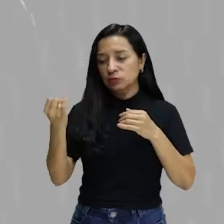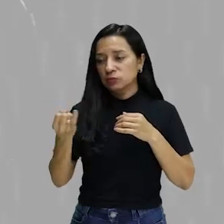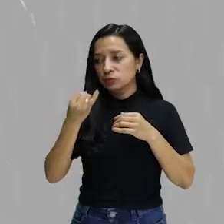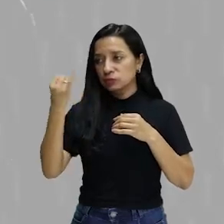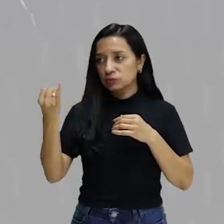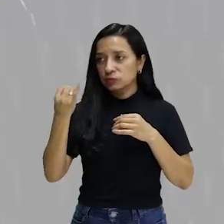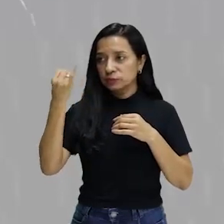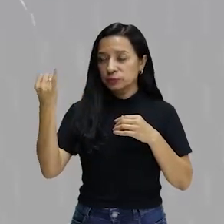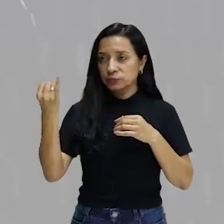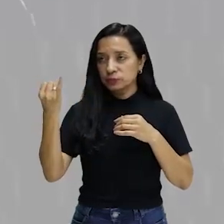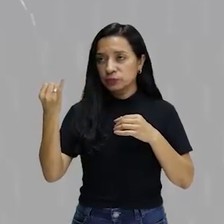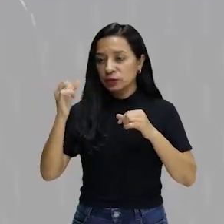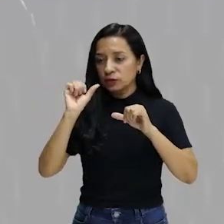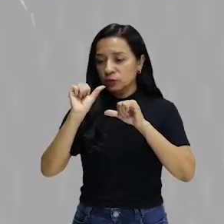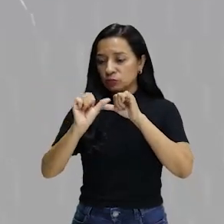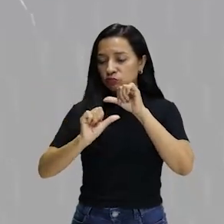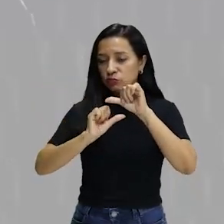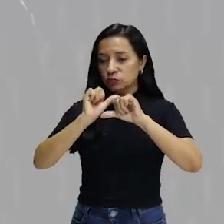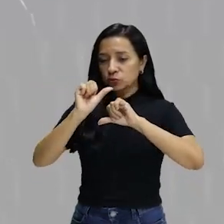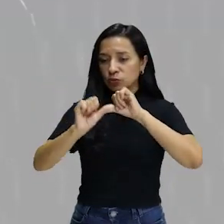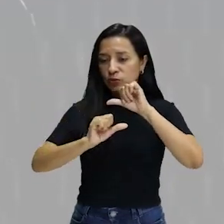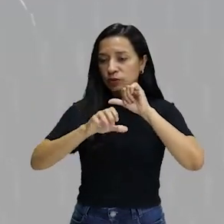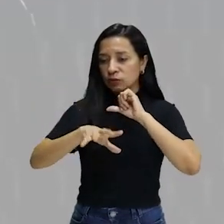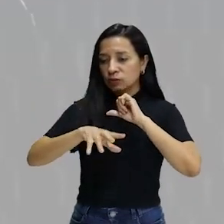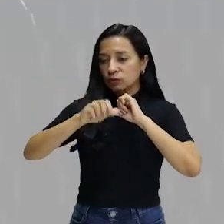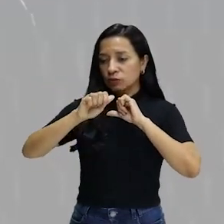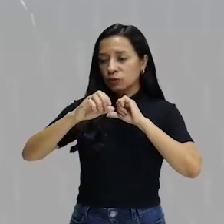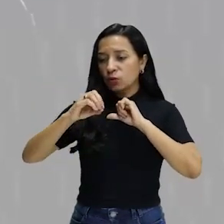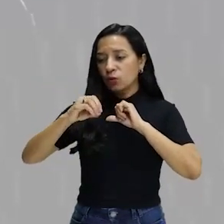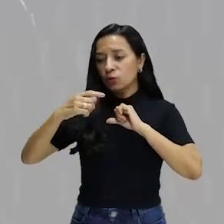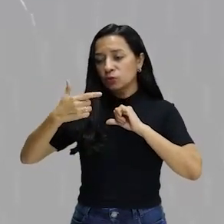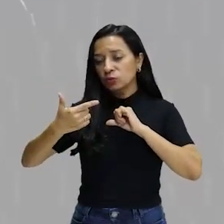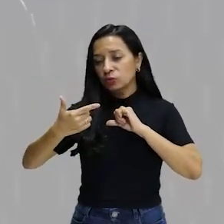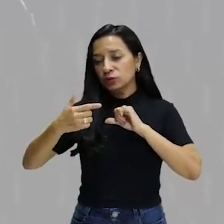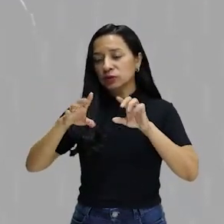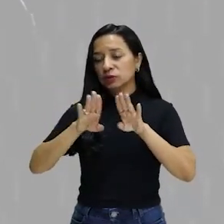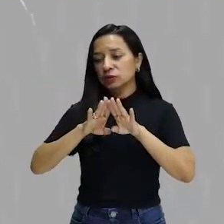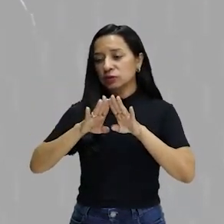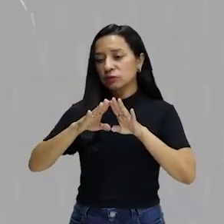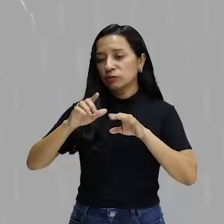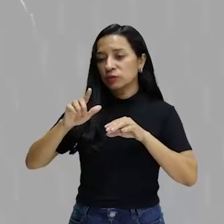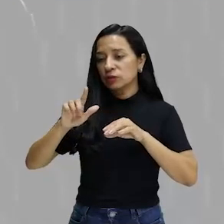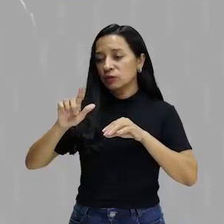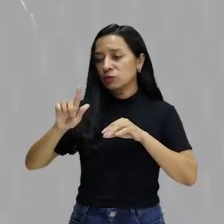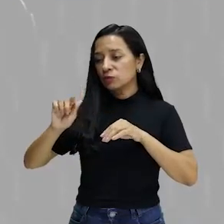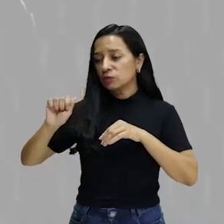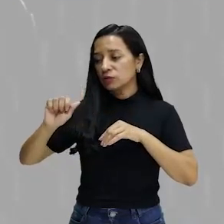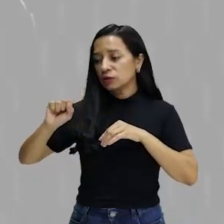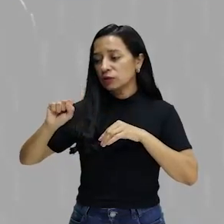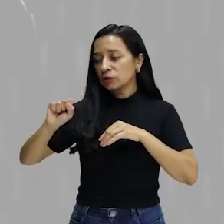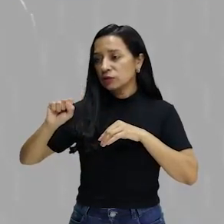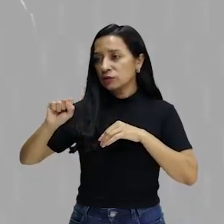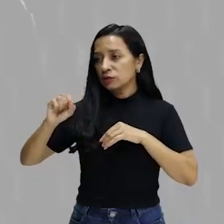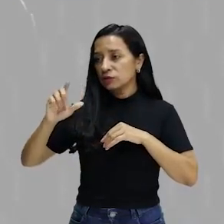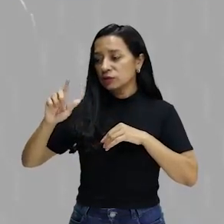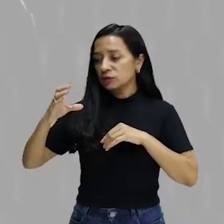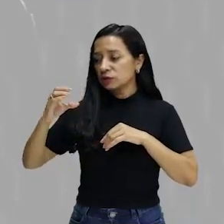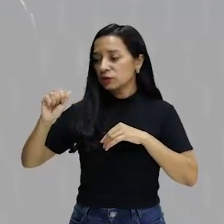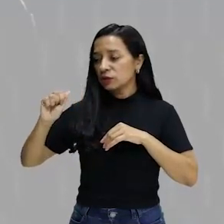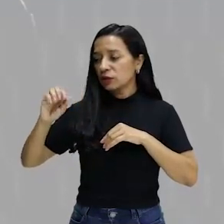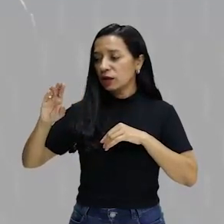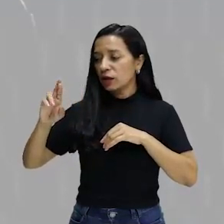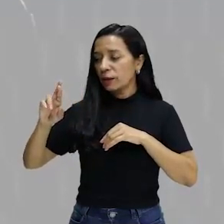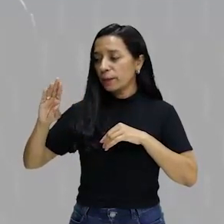importantes para trocar ali, né, o oxigênio e o gás carbônico. A planta ela precisa do gás carbônico para fazer a fotossíntese